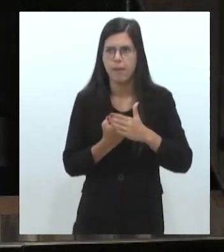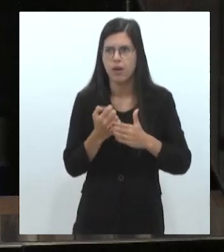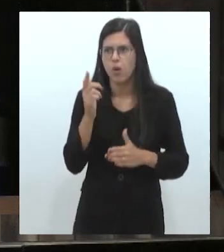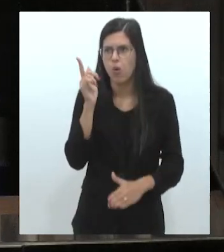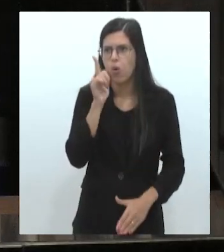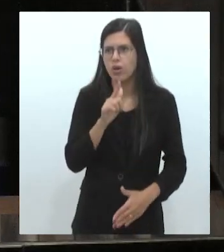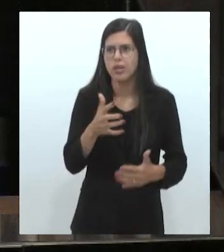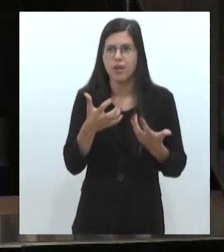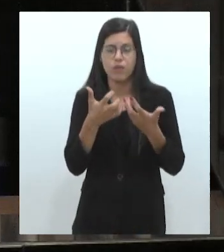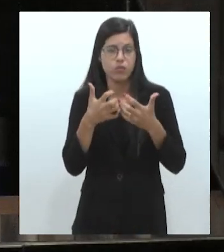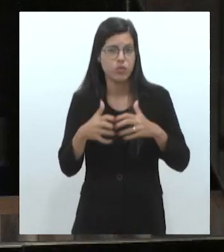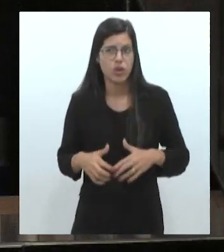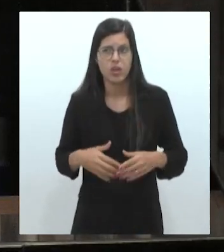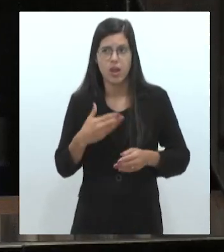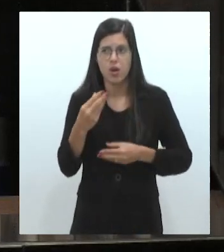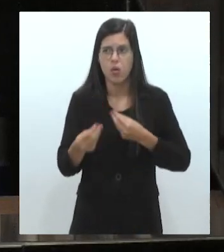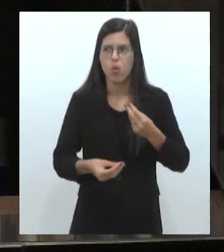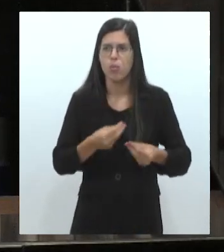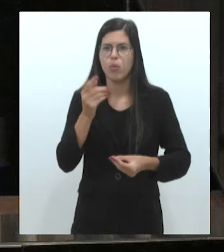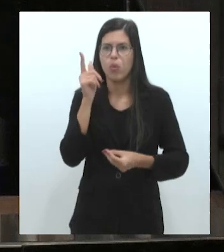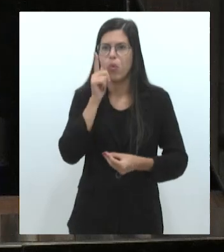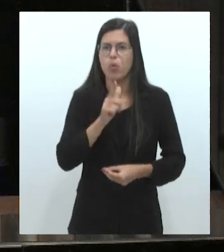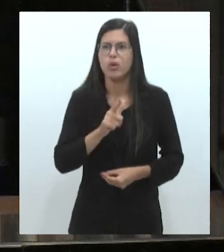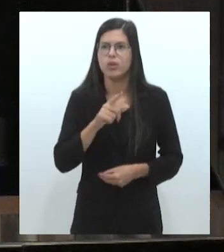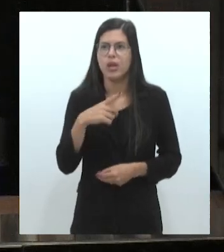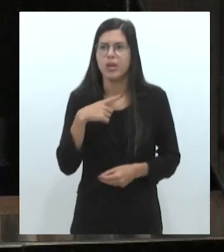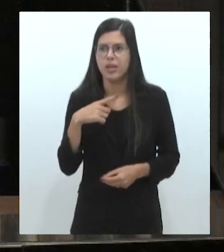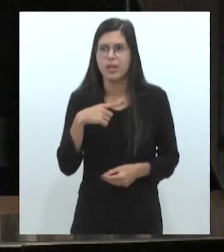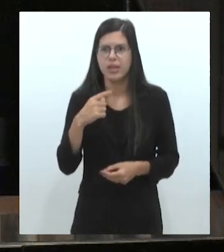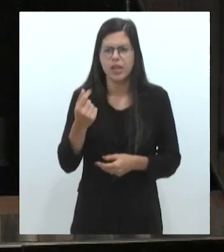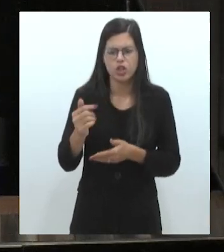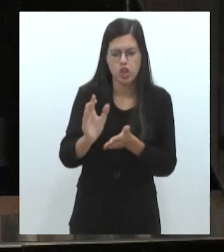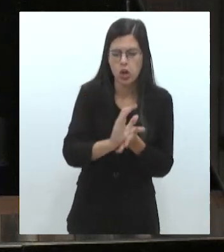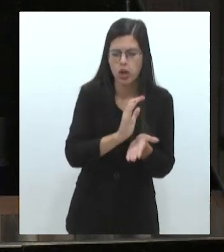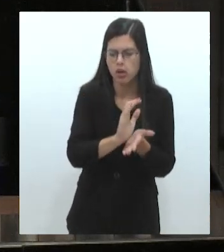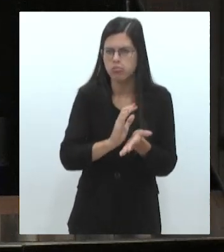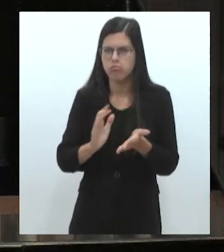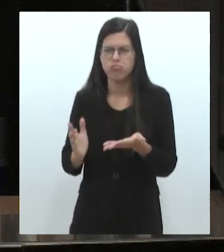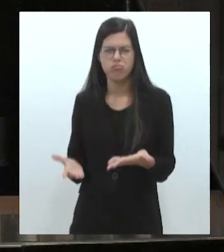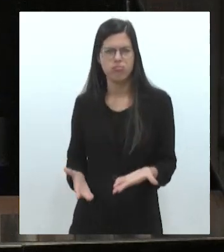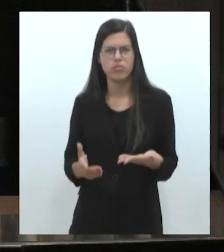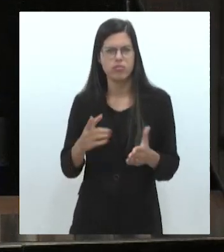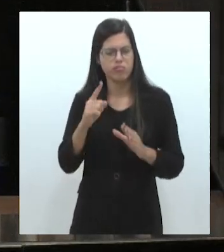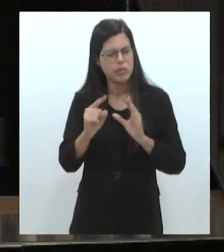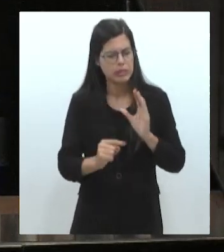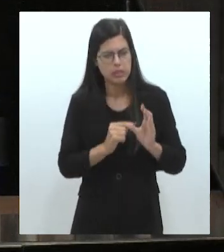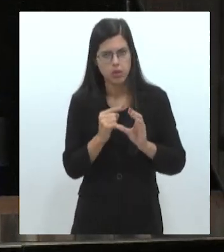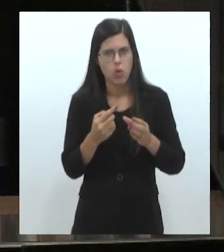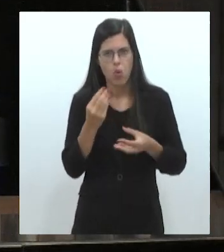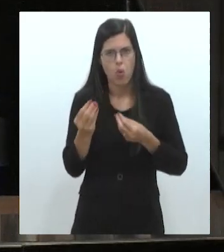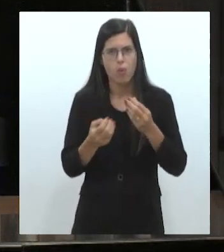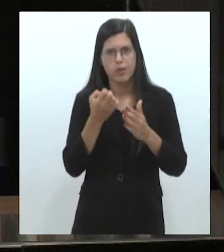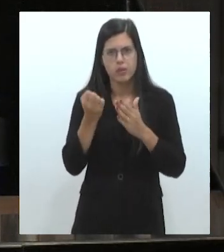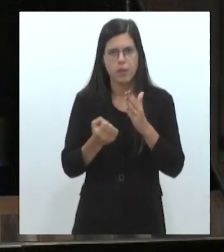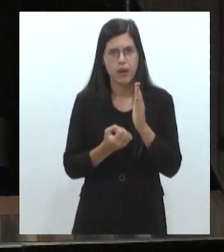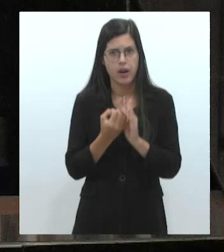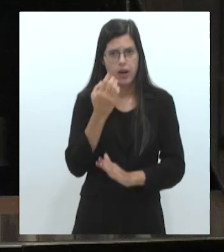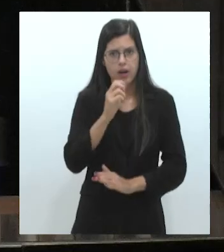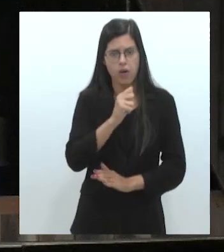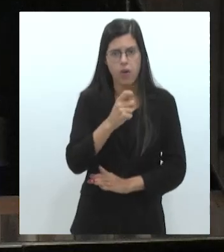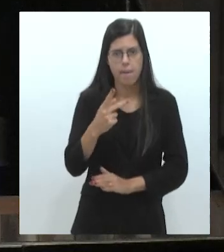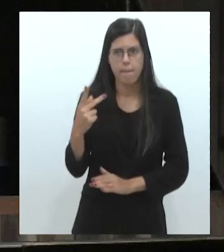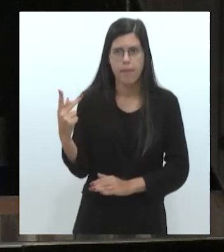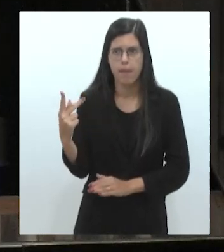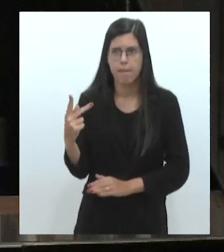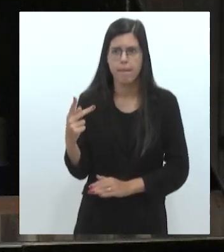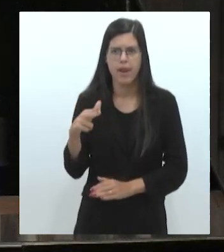conseguem funcionar? Como elas conseguem ter o fluxo de caixa, manter a rentabilidade? Como essas empresas criam aplicativos e